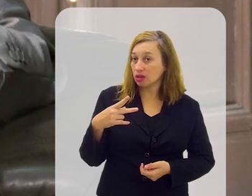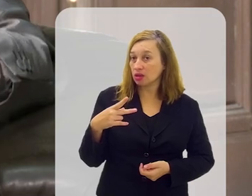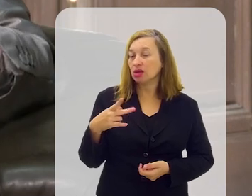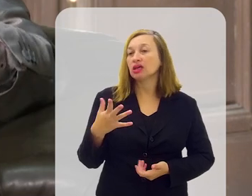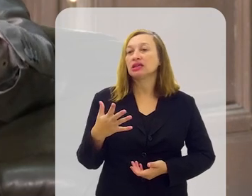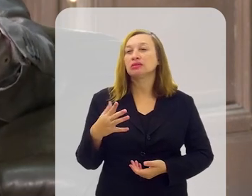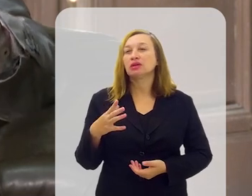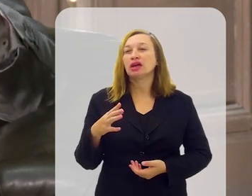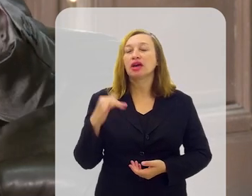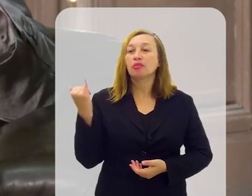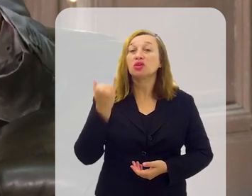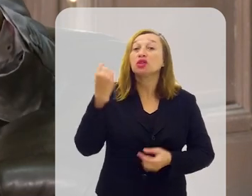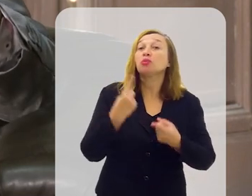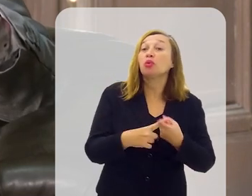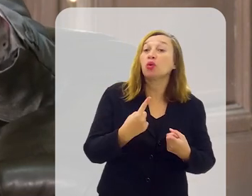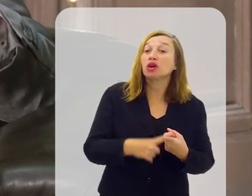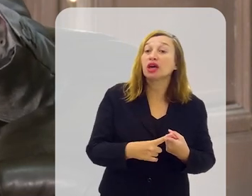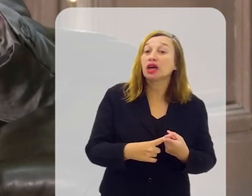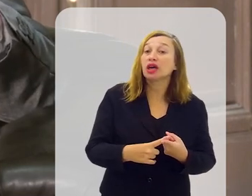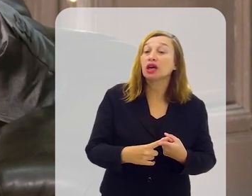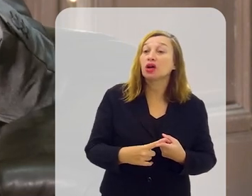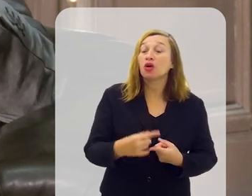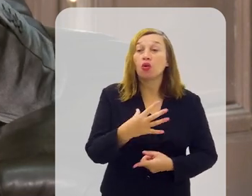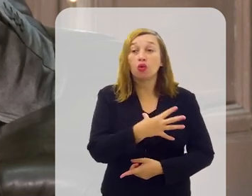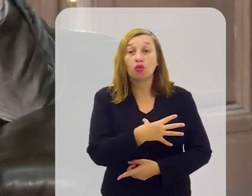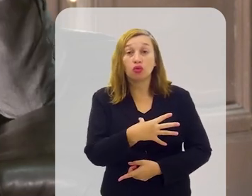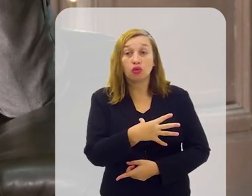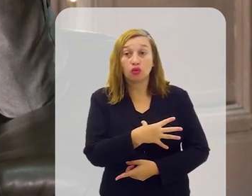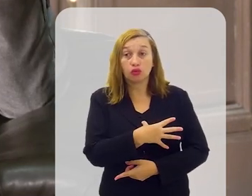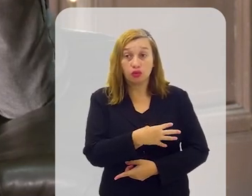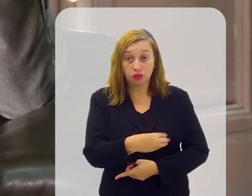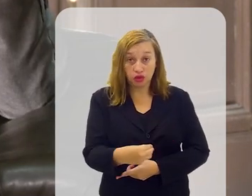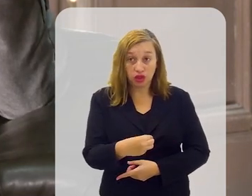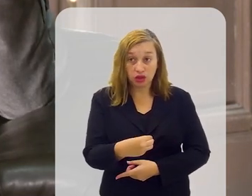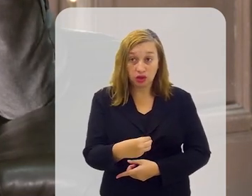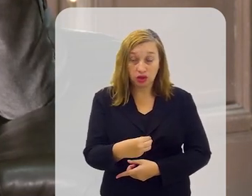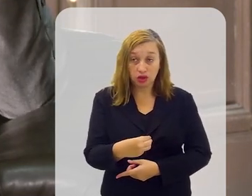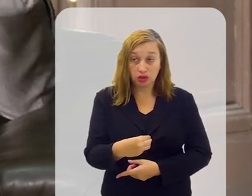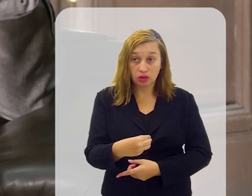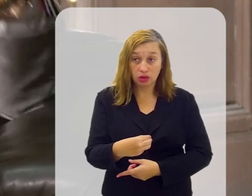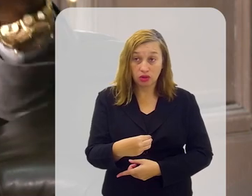essa passagem é muito interessante, porque o filho que ficou